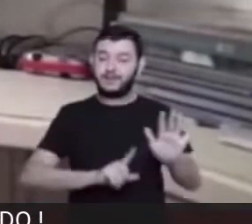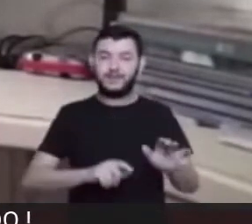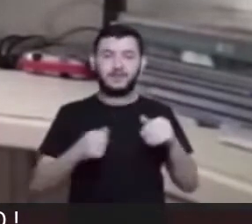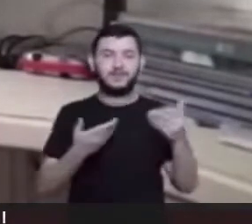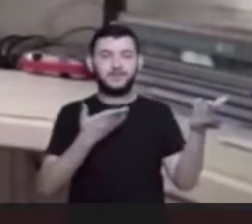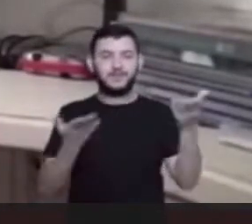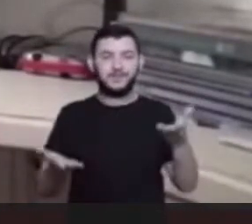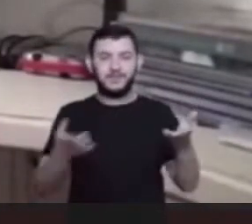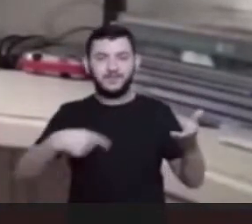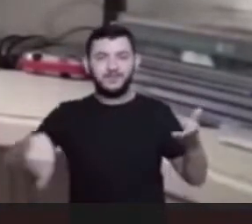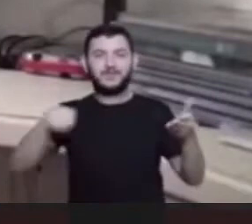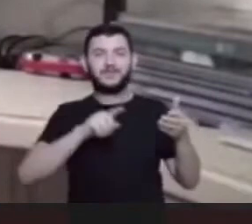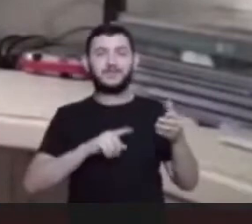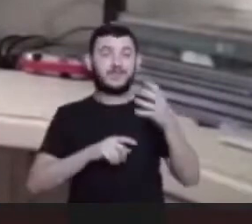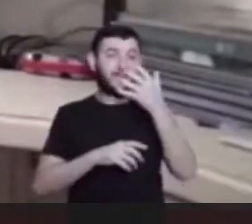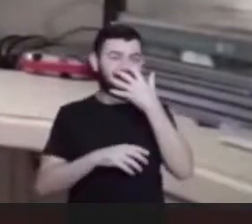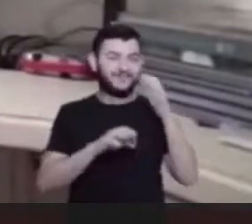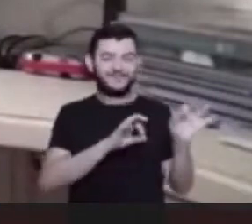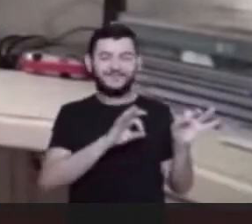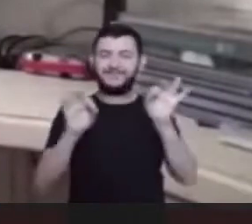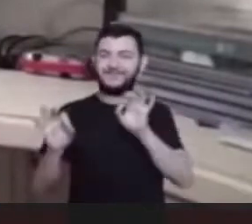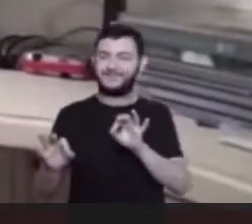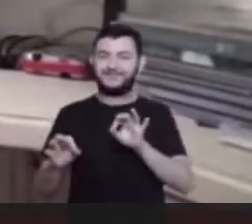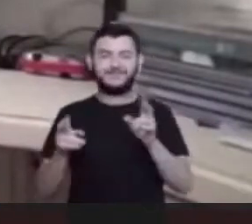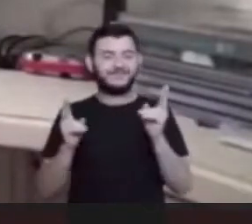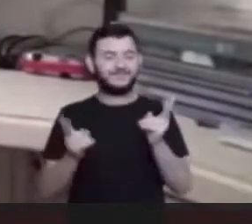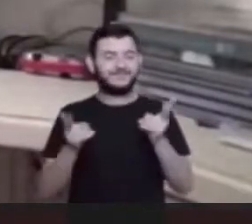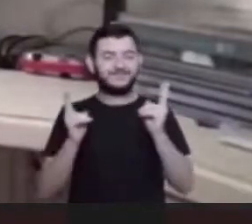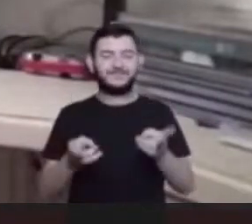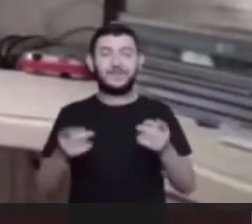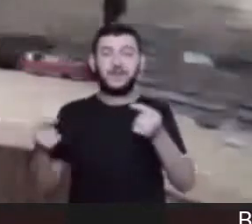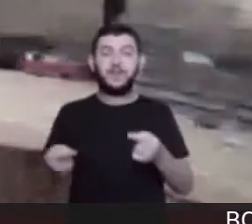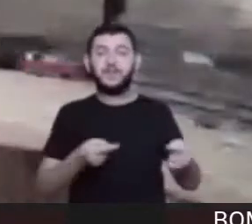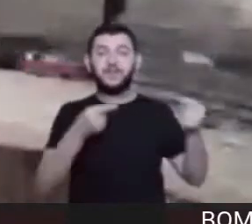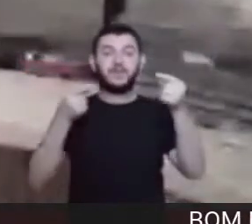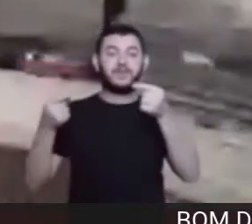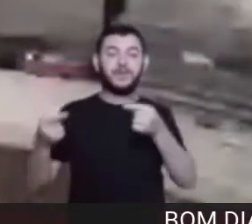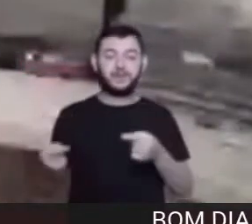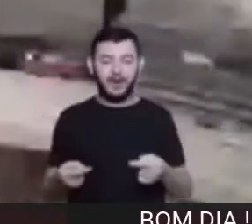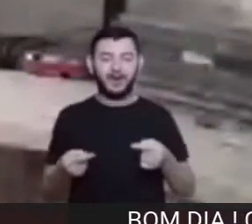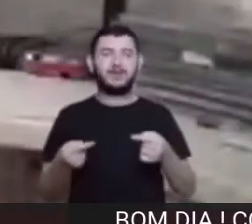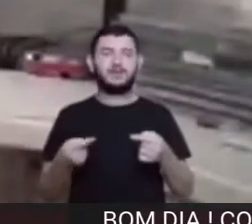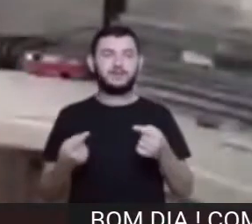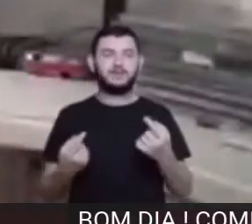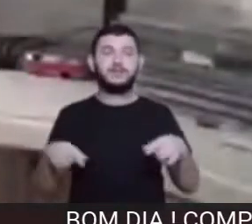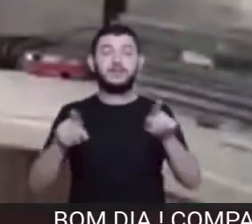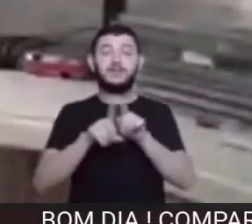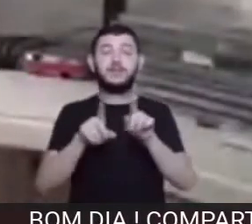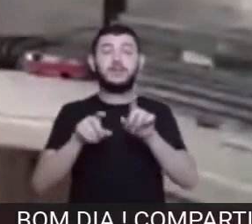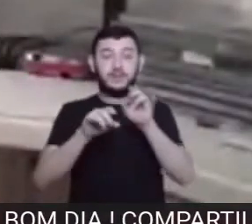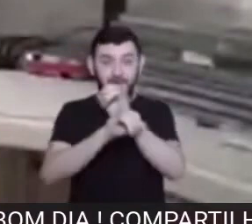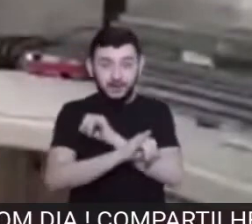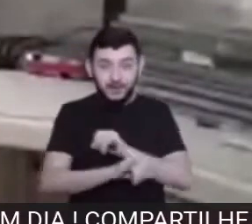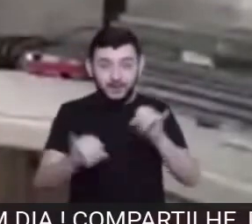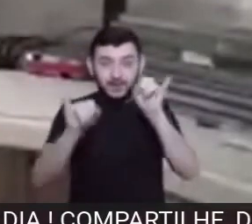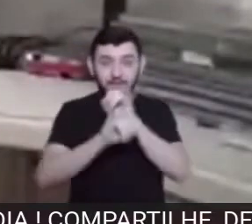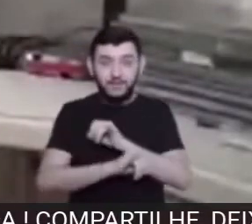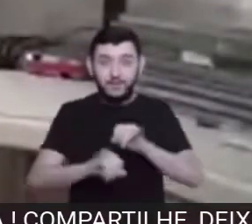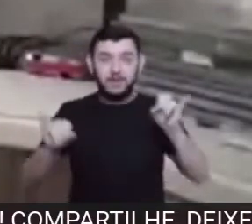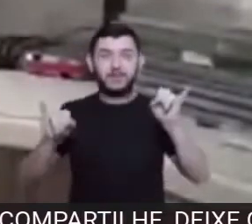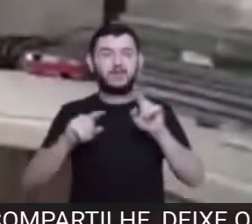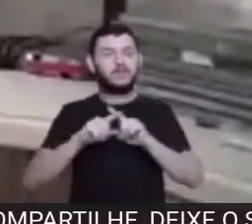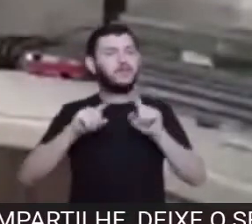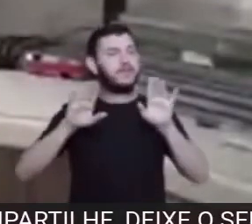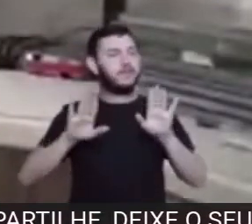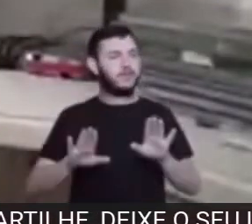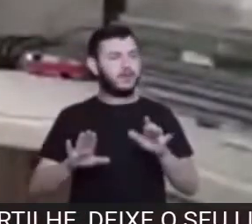assistir. Programa de debate, de conhecimento, também de informação. Mas eu quero começar aqui saudando muito